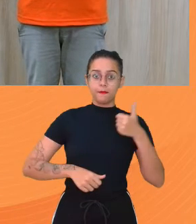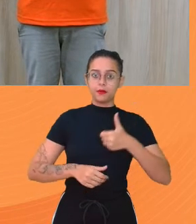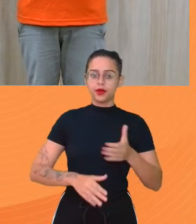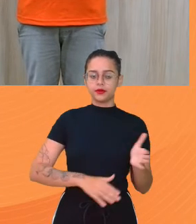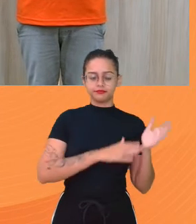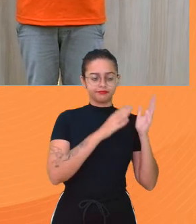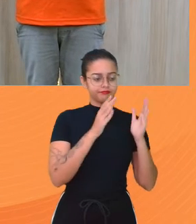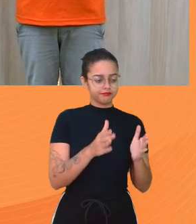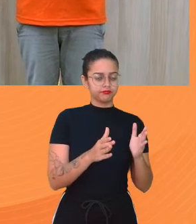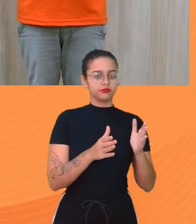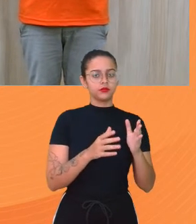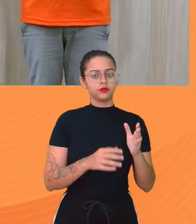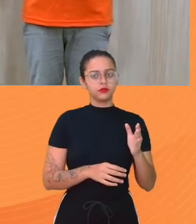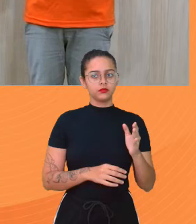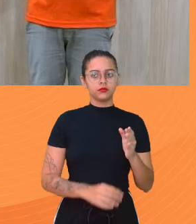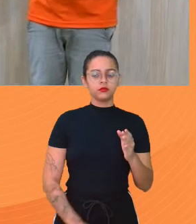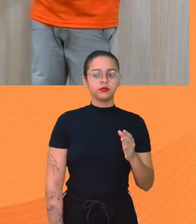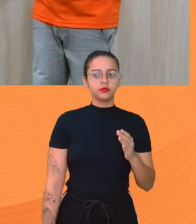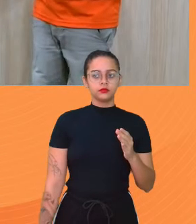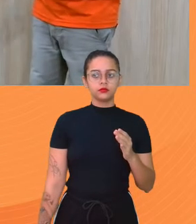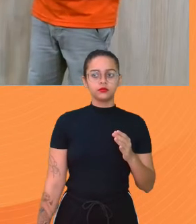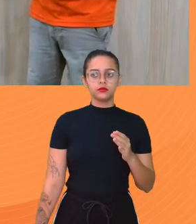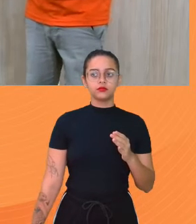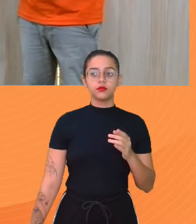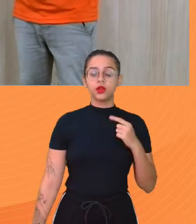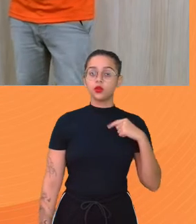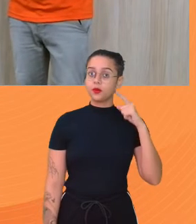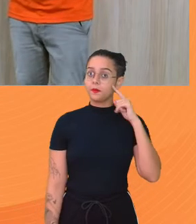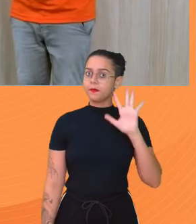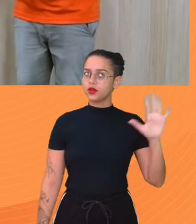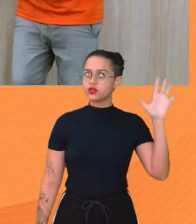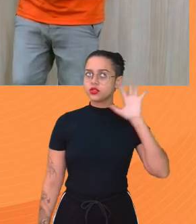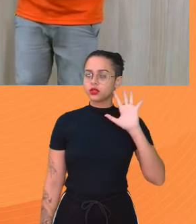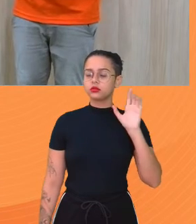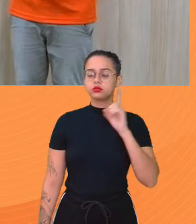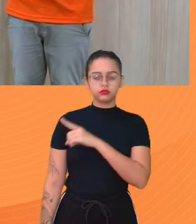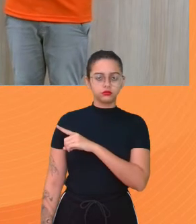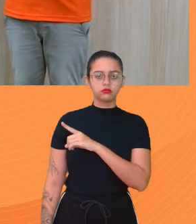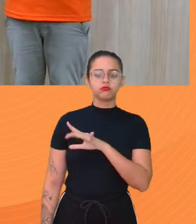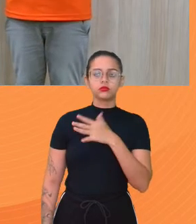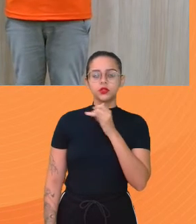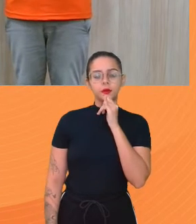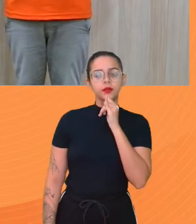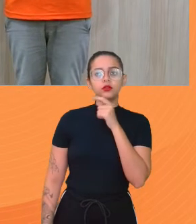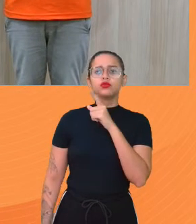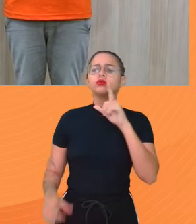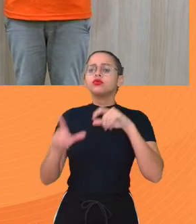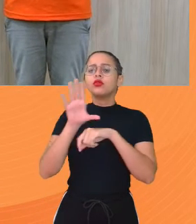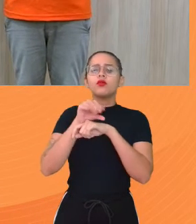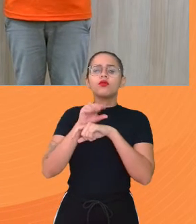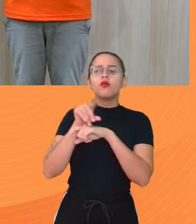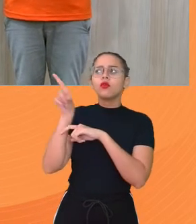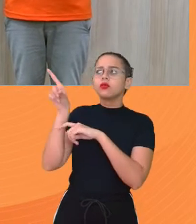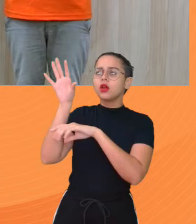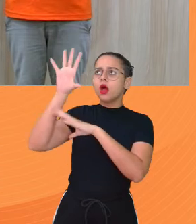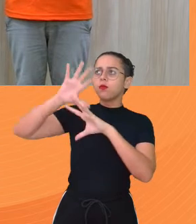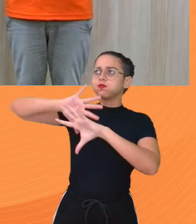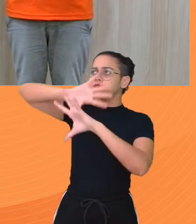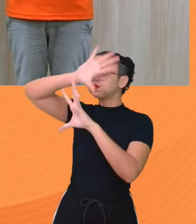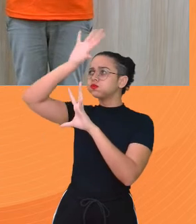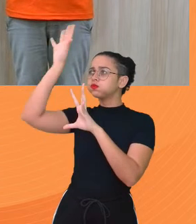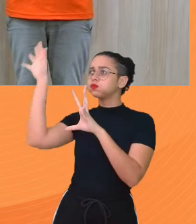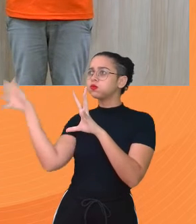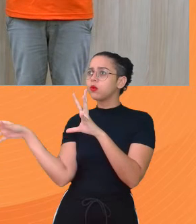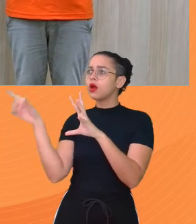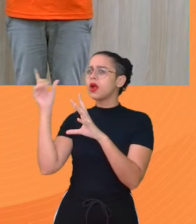que é a parte das dimensões, eu estou imaginando assim. Então, suponha que quando você tirou a foto daquela roda gigante,